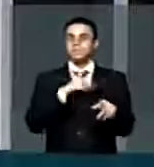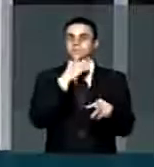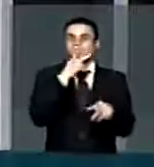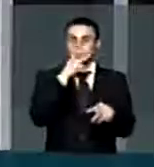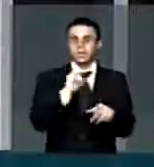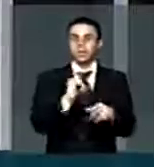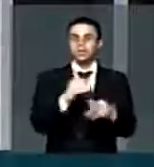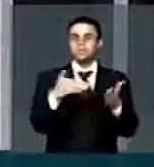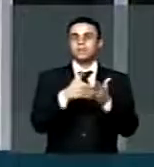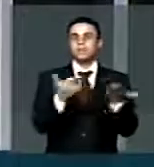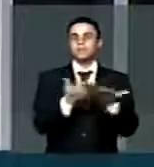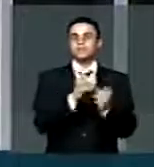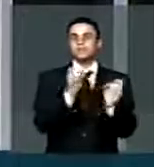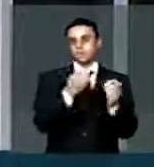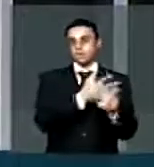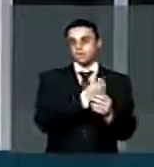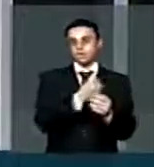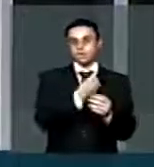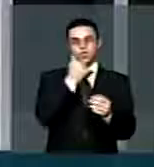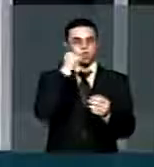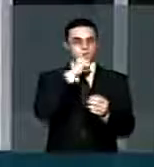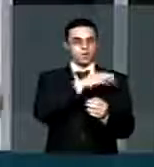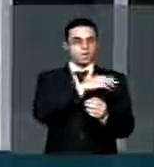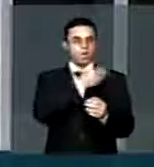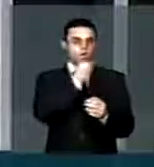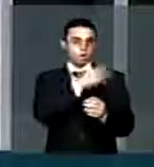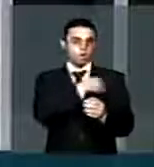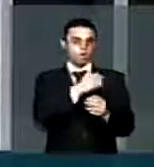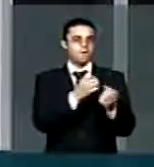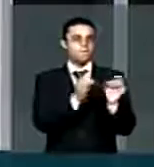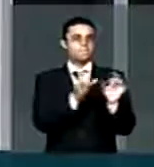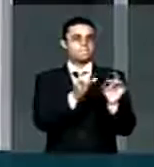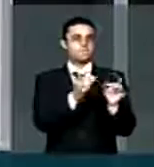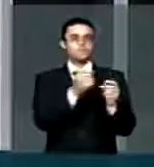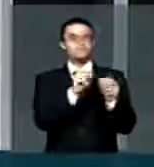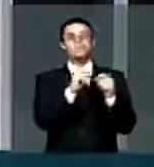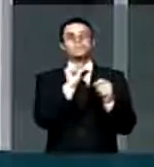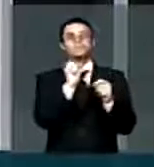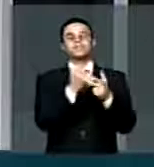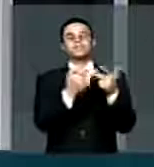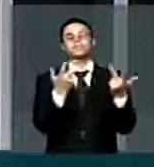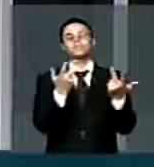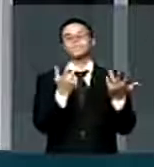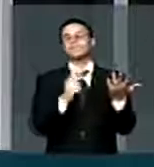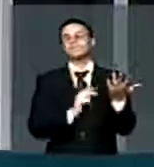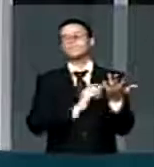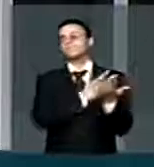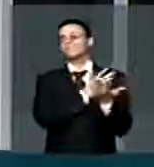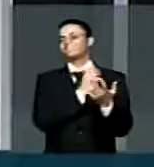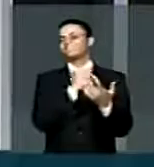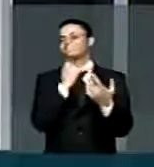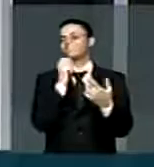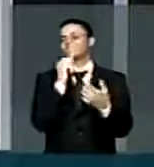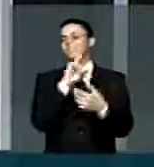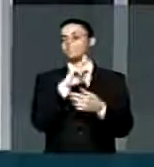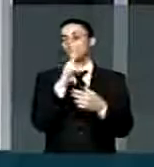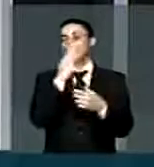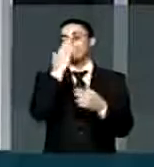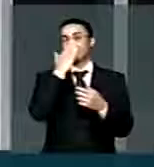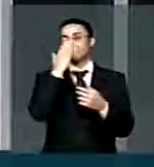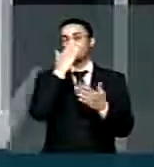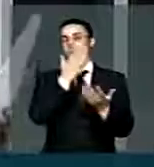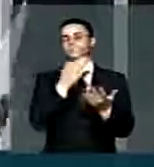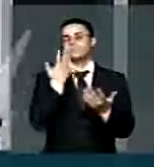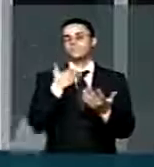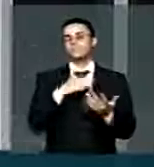os seus filhos e suas filhas para uma coisa degradante que se chama a prostituição